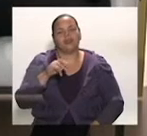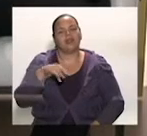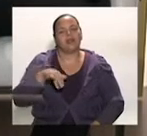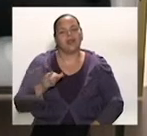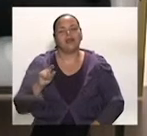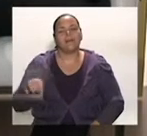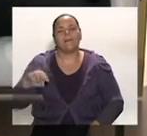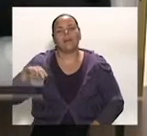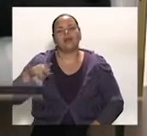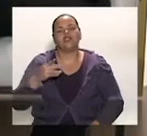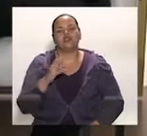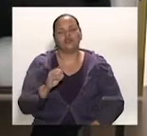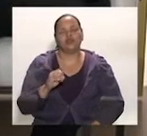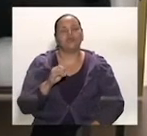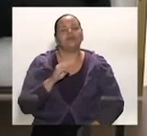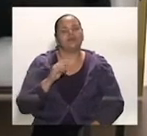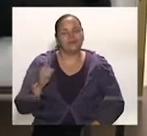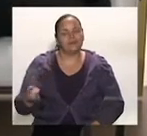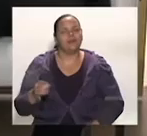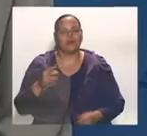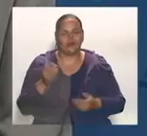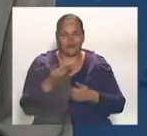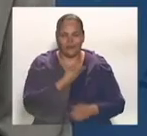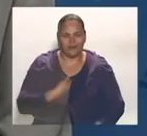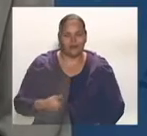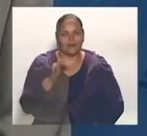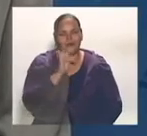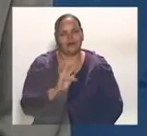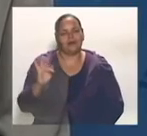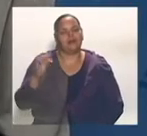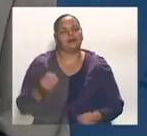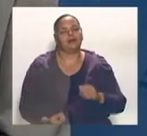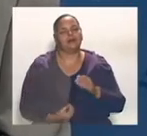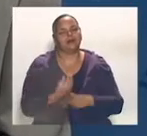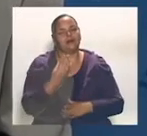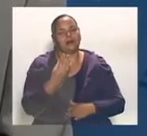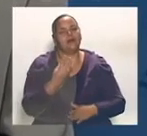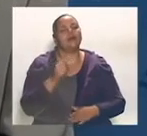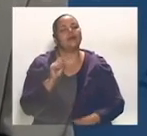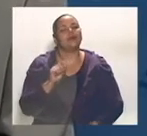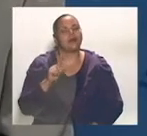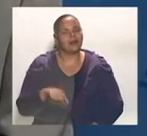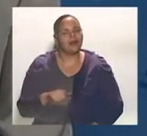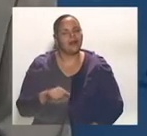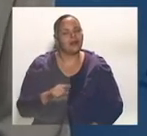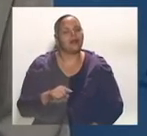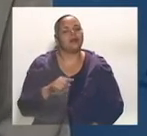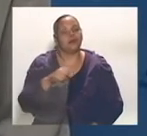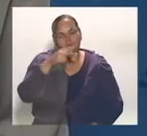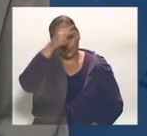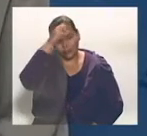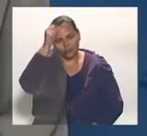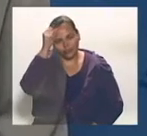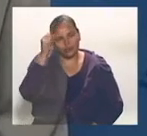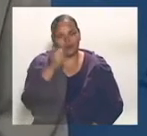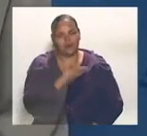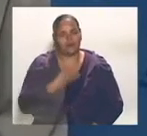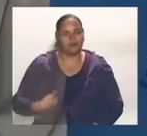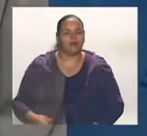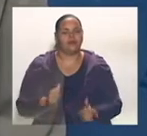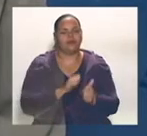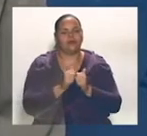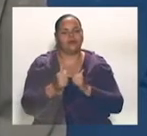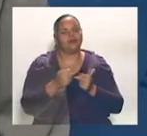Julianelli e também Martinho Neves Miranda. O governo federal criou o APFUT, que é a Autoridade Pública de Governança